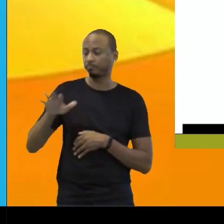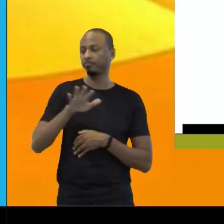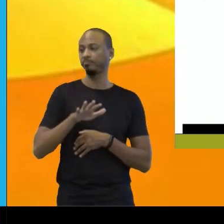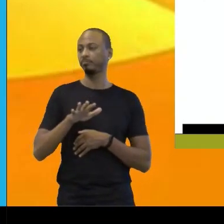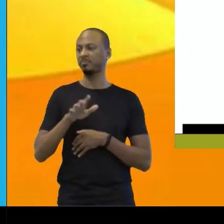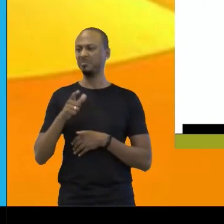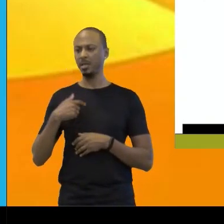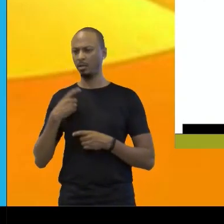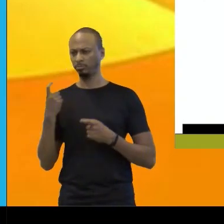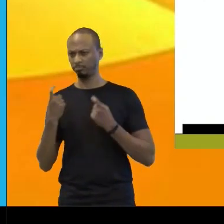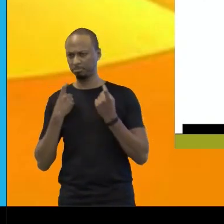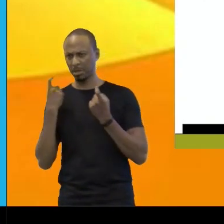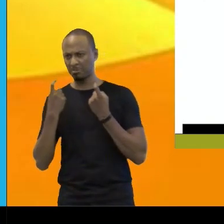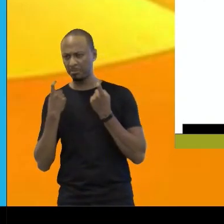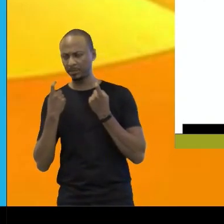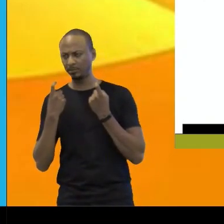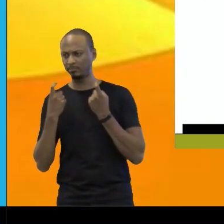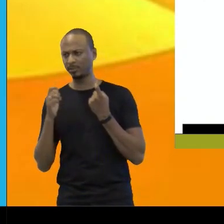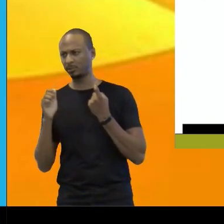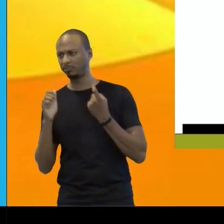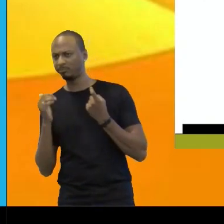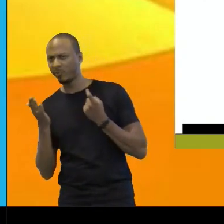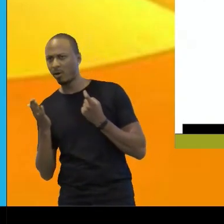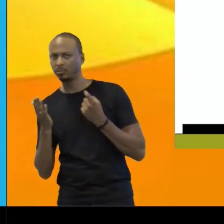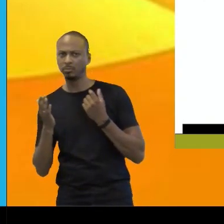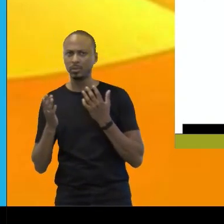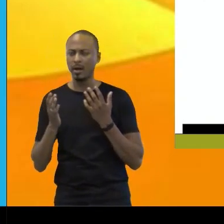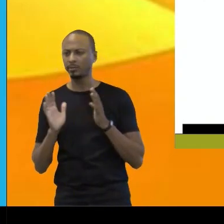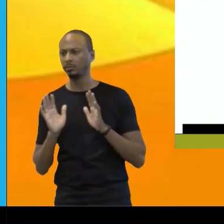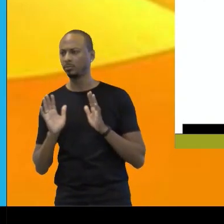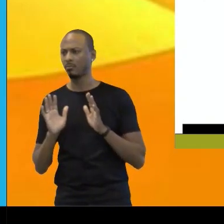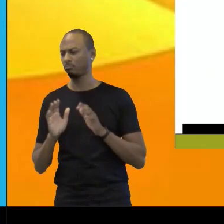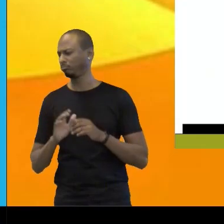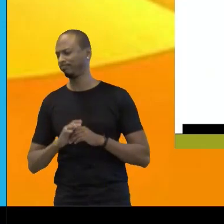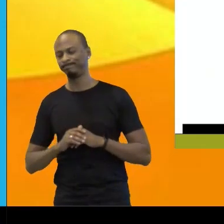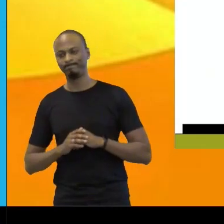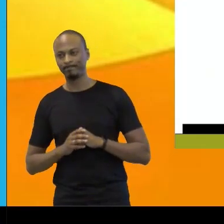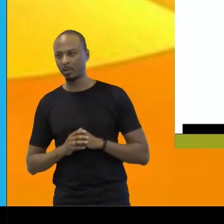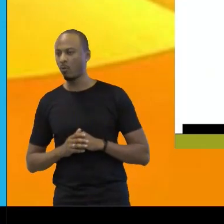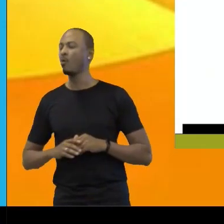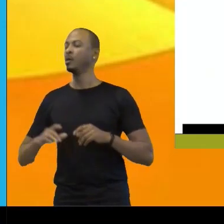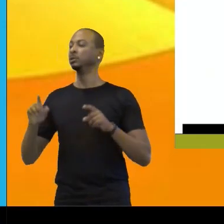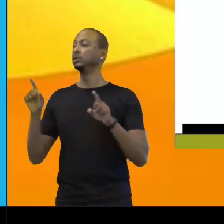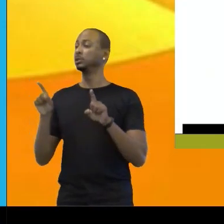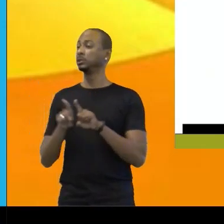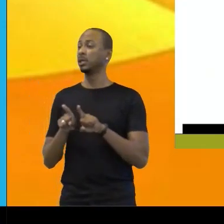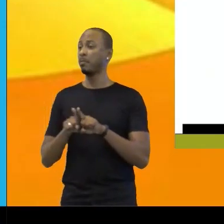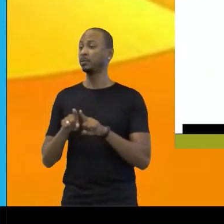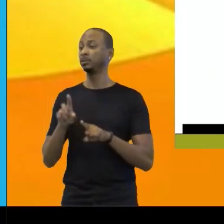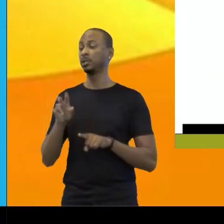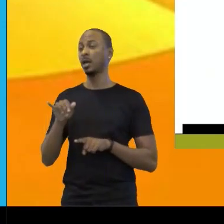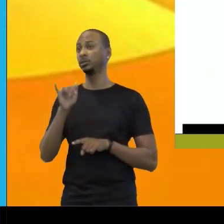uns poucos exemplos duros, poderá ser mais clemente do